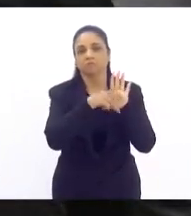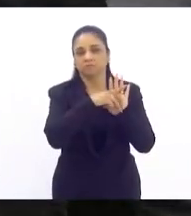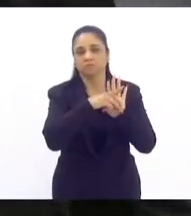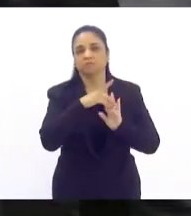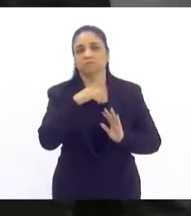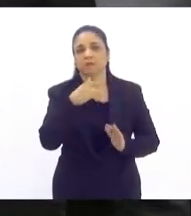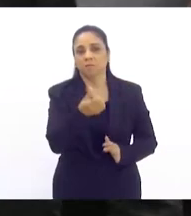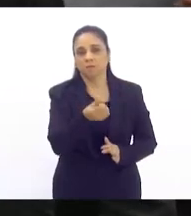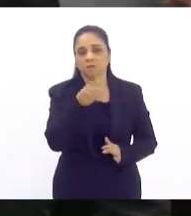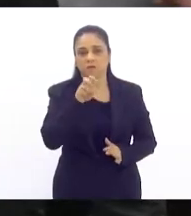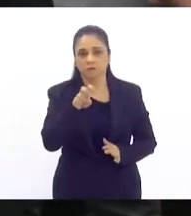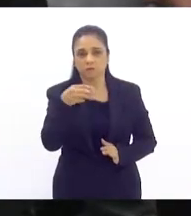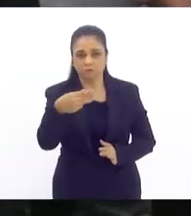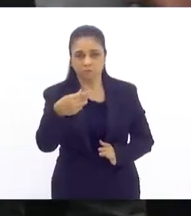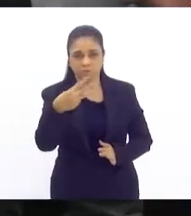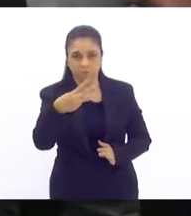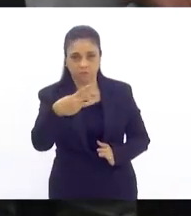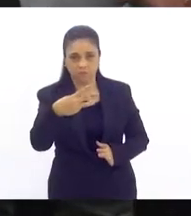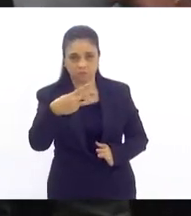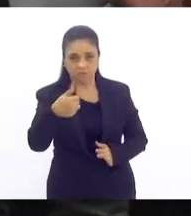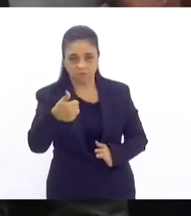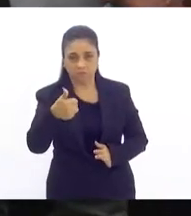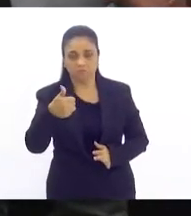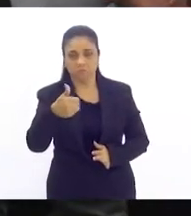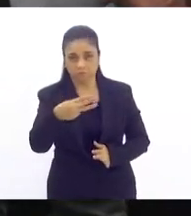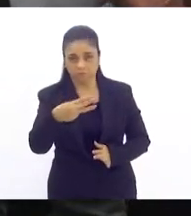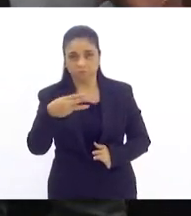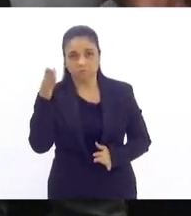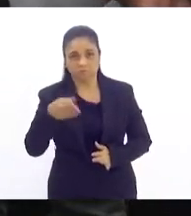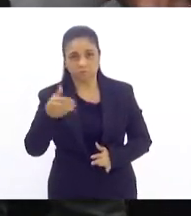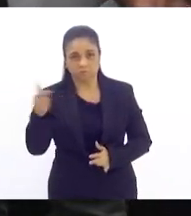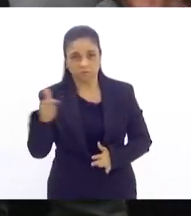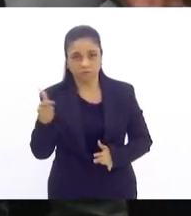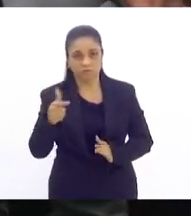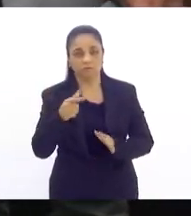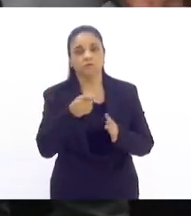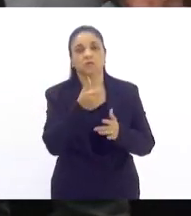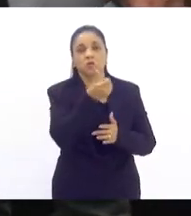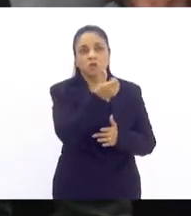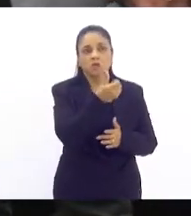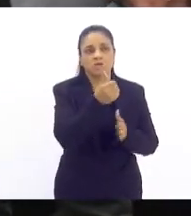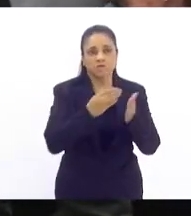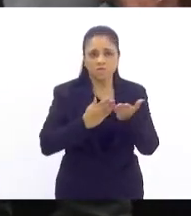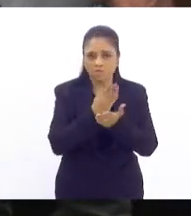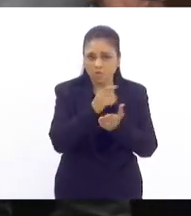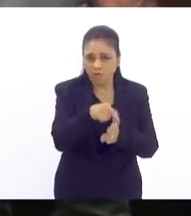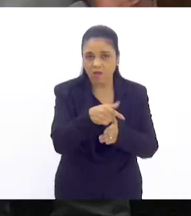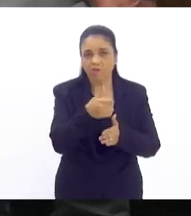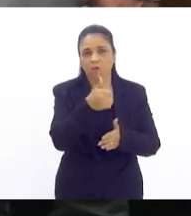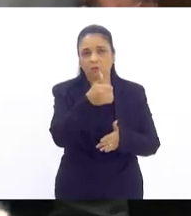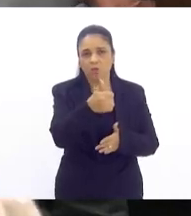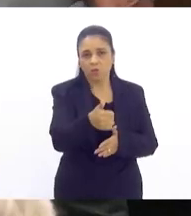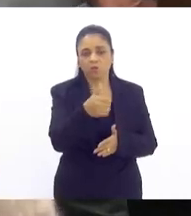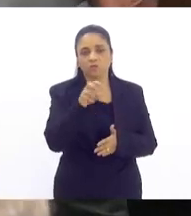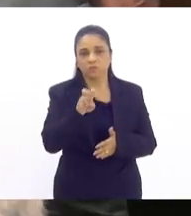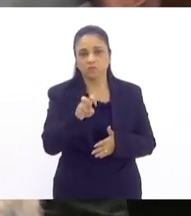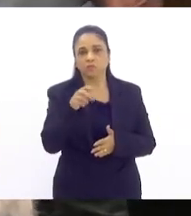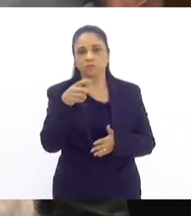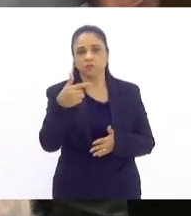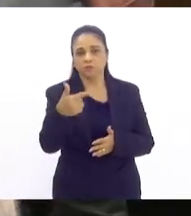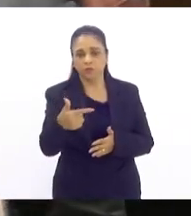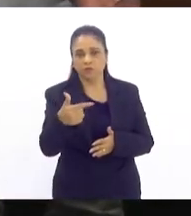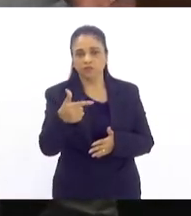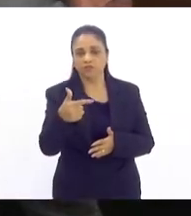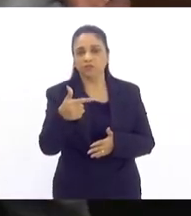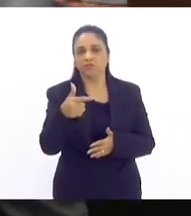2022 favoráveis emendas um dois cinco seis sete Onze 14 15